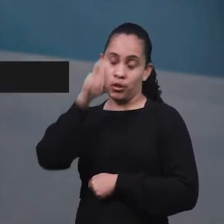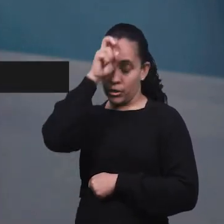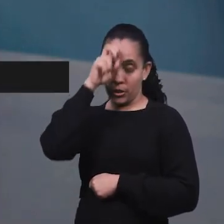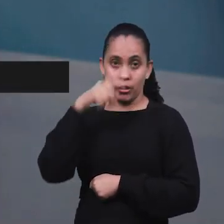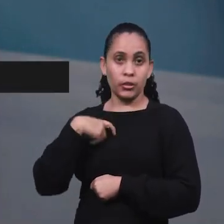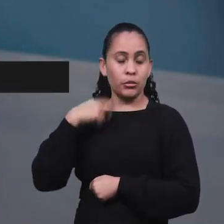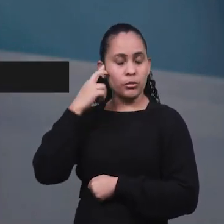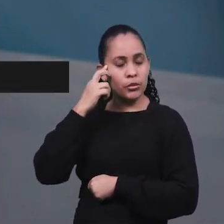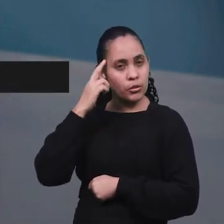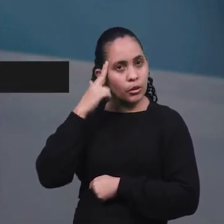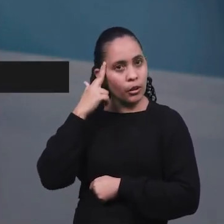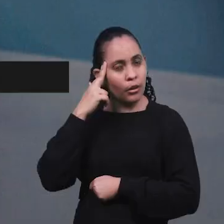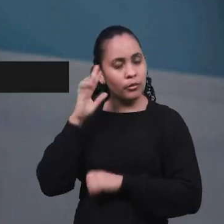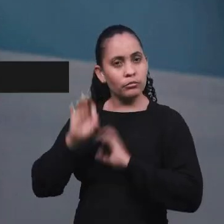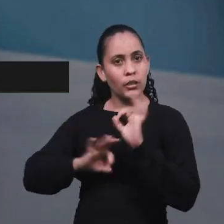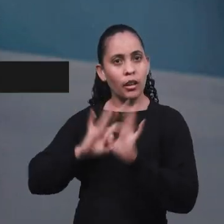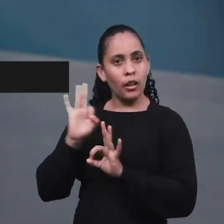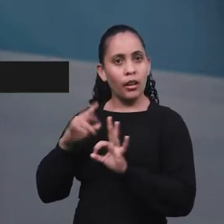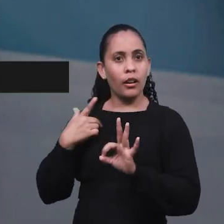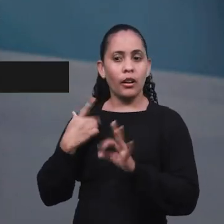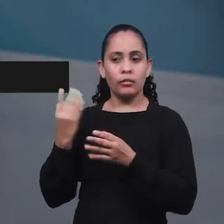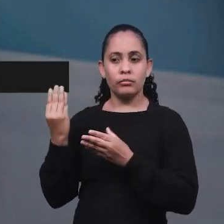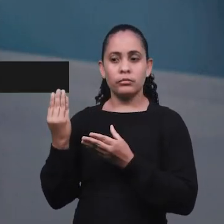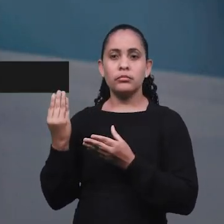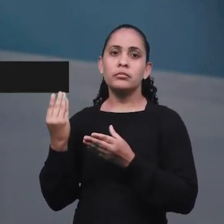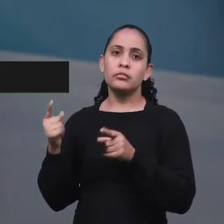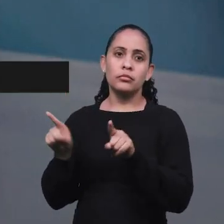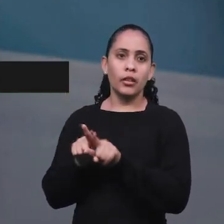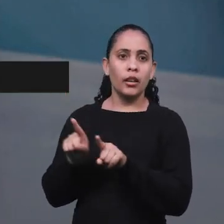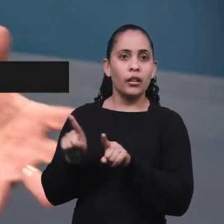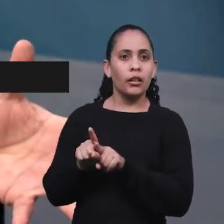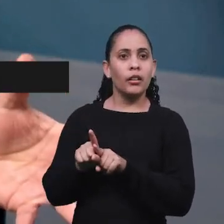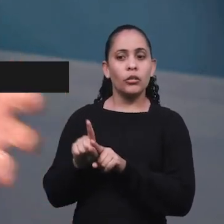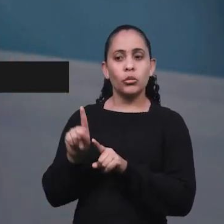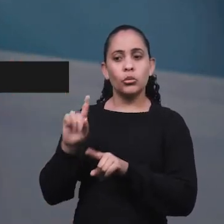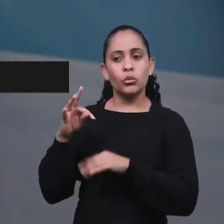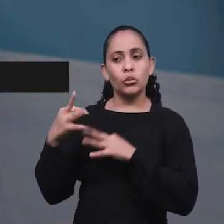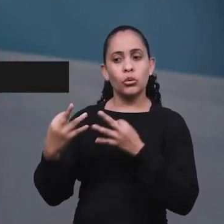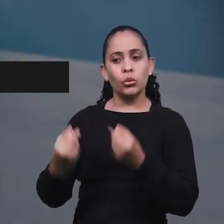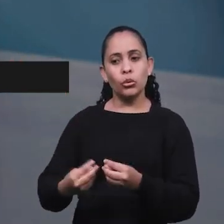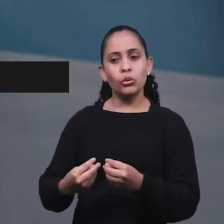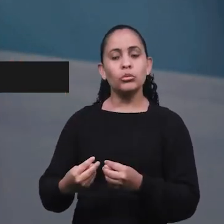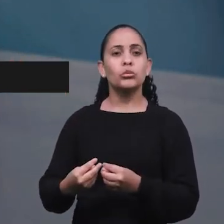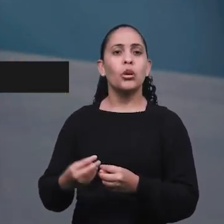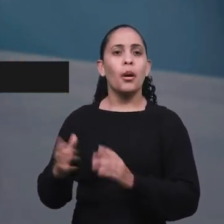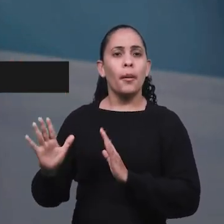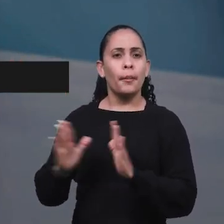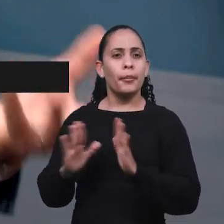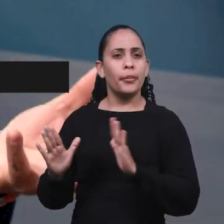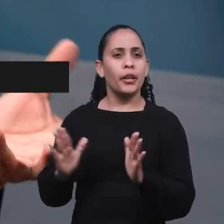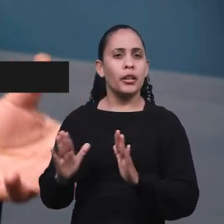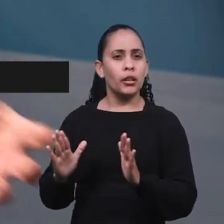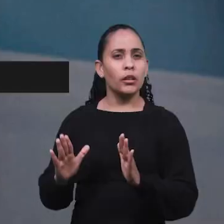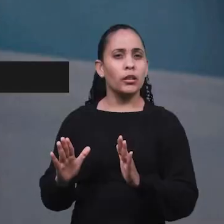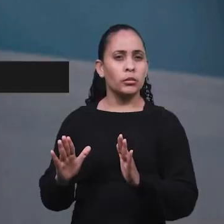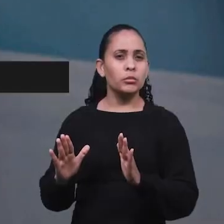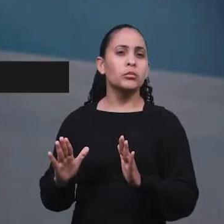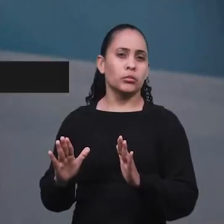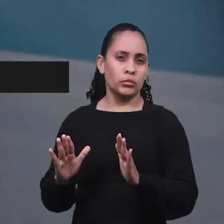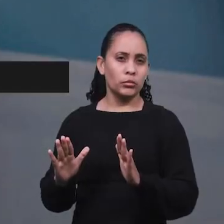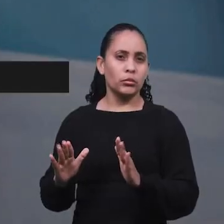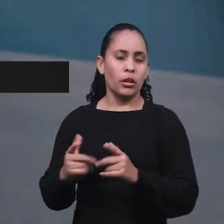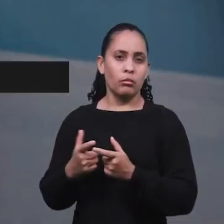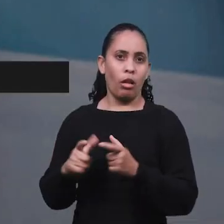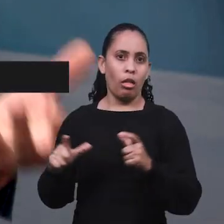a administração dele, ele reservou ali o que sobrou do período de fartura para o período